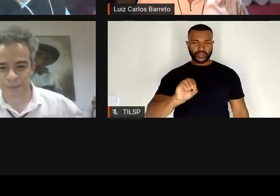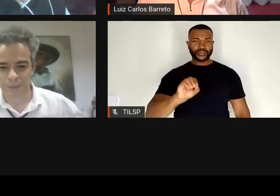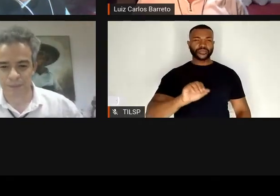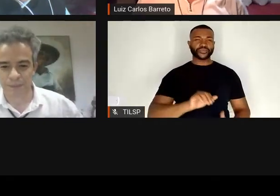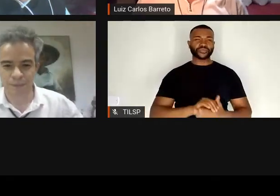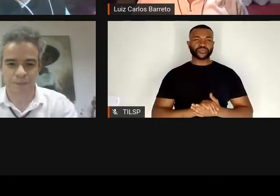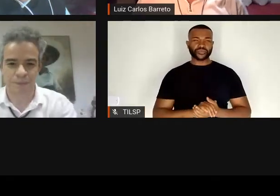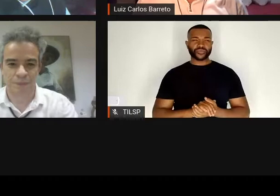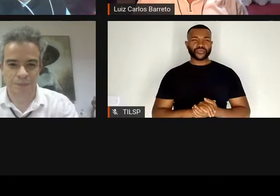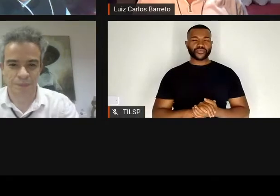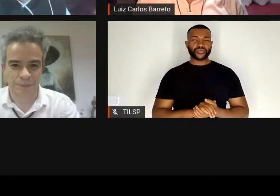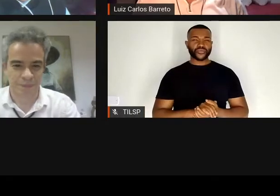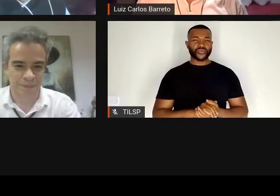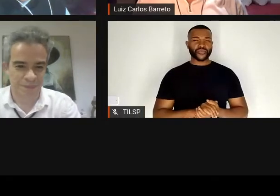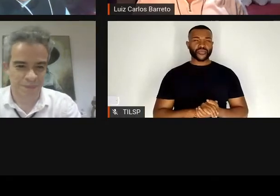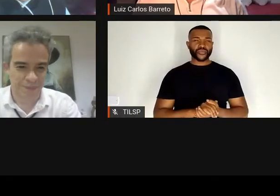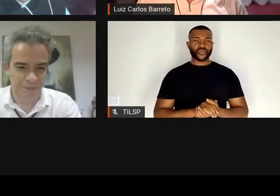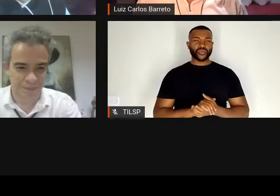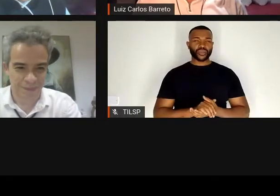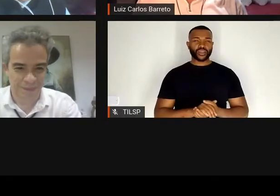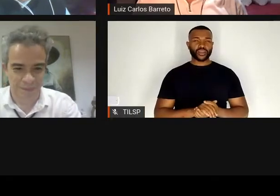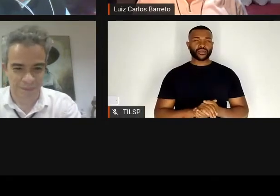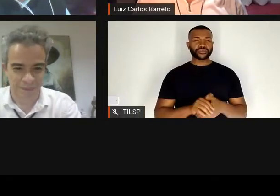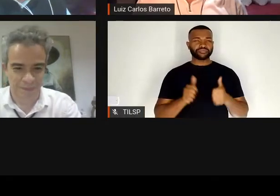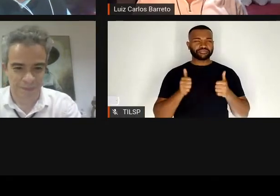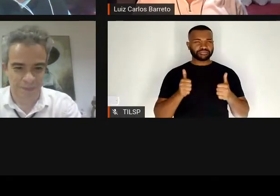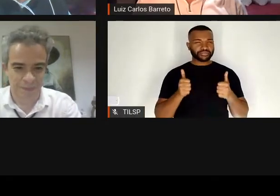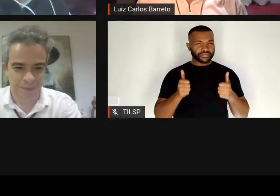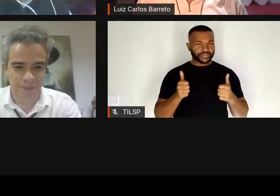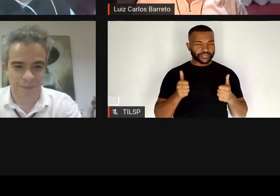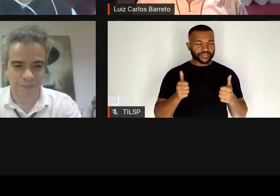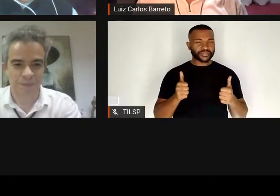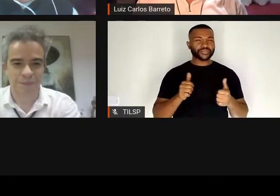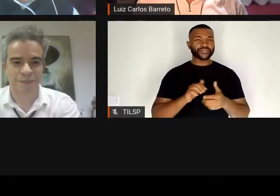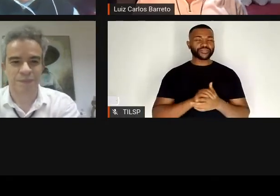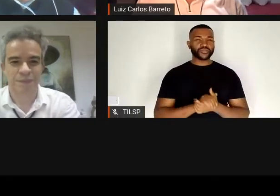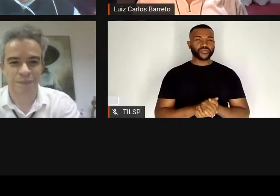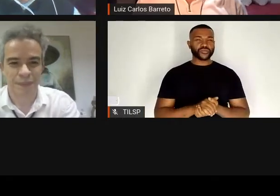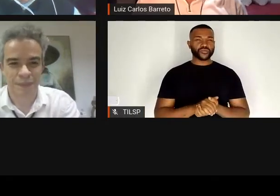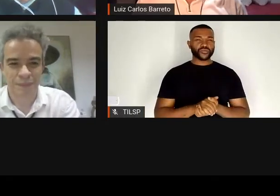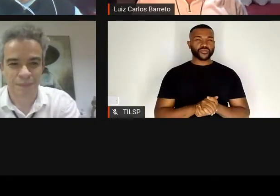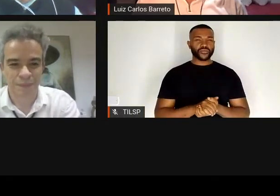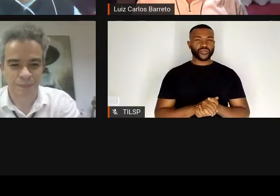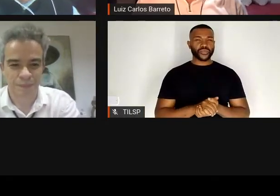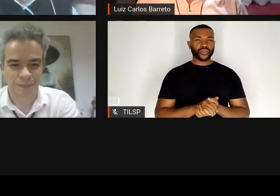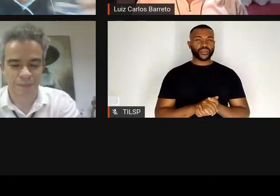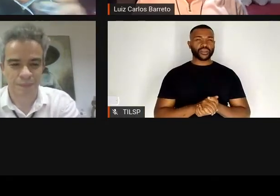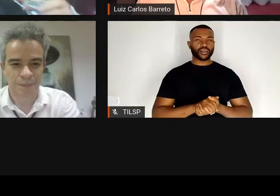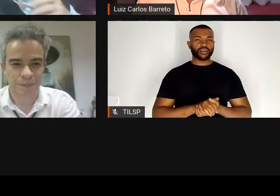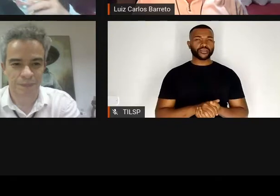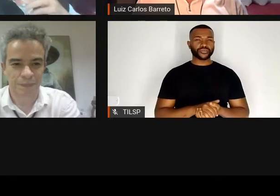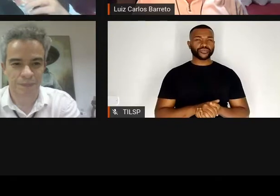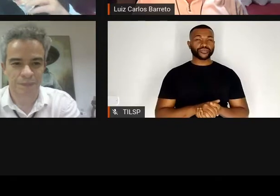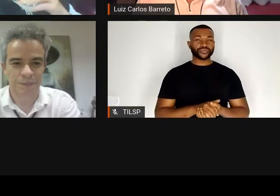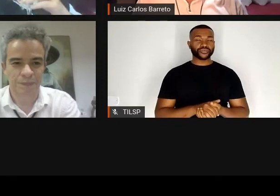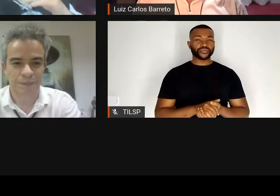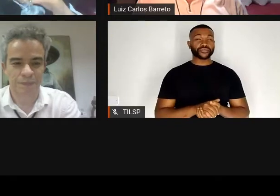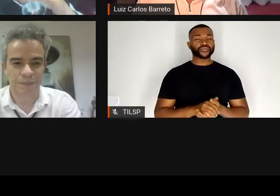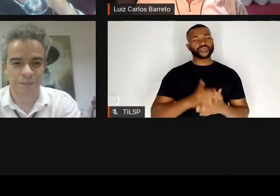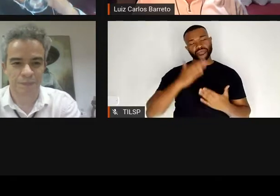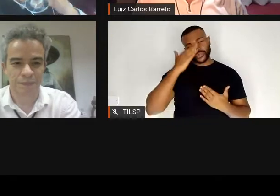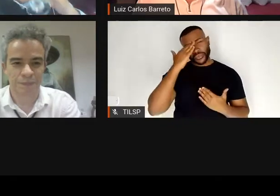Muito bem. Muito bem. Ok, muito